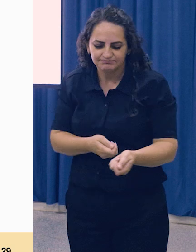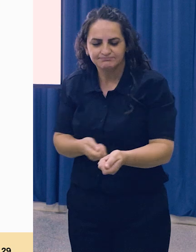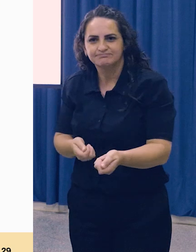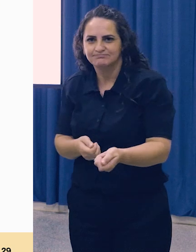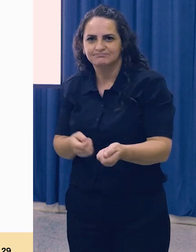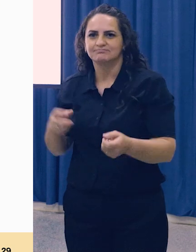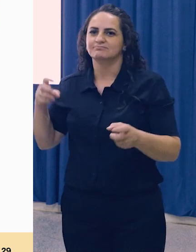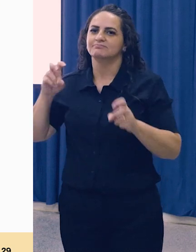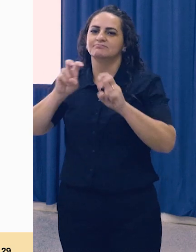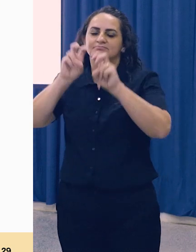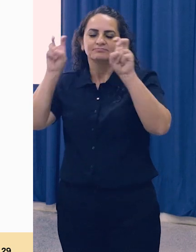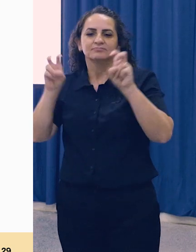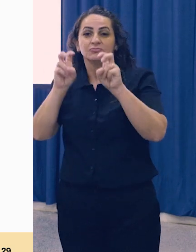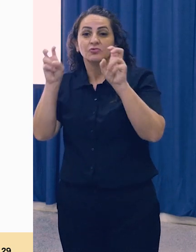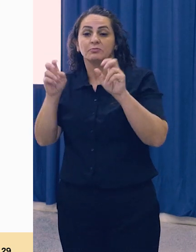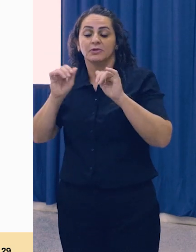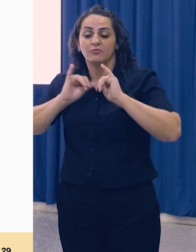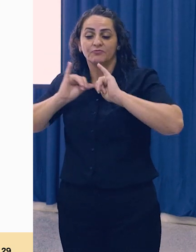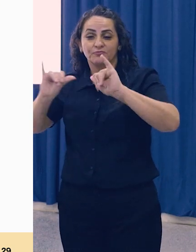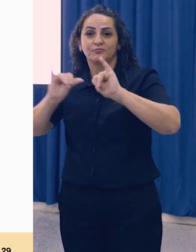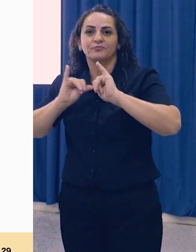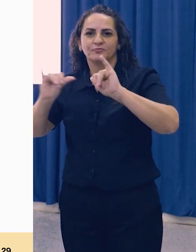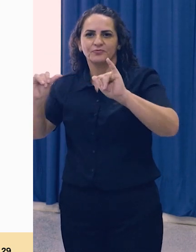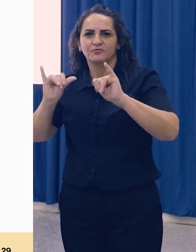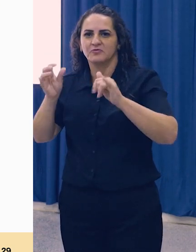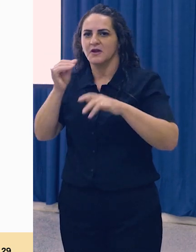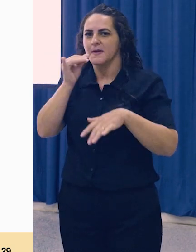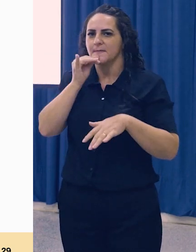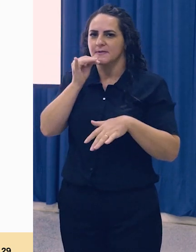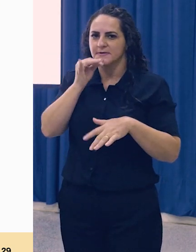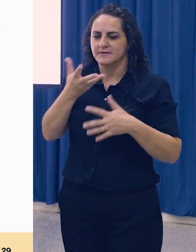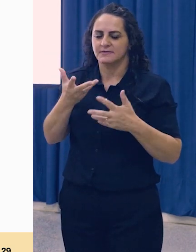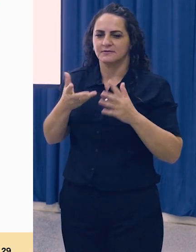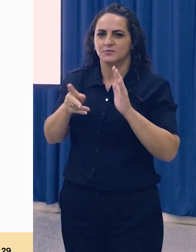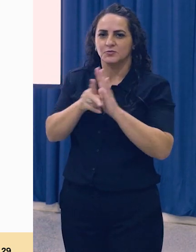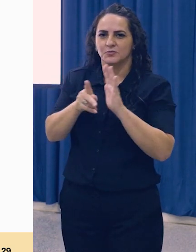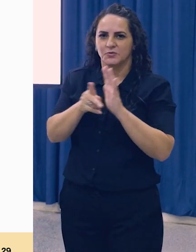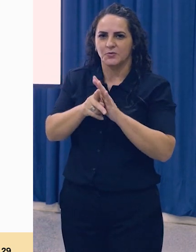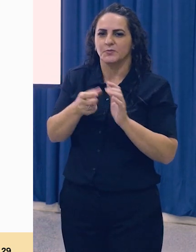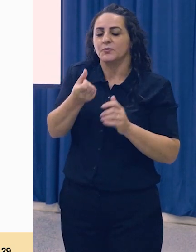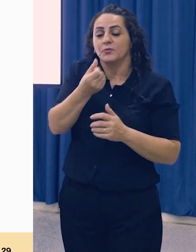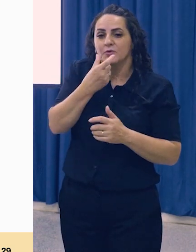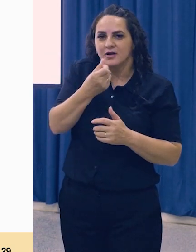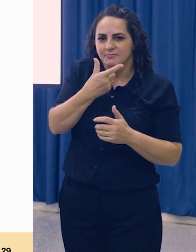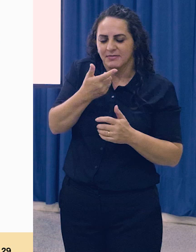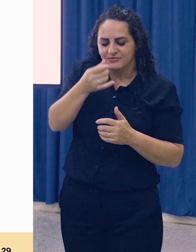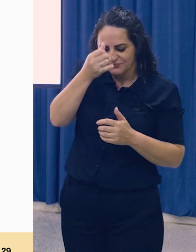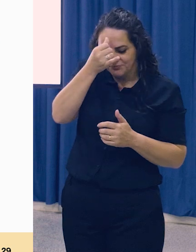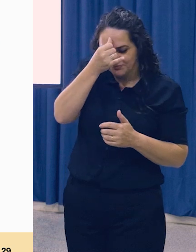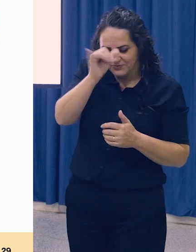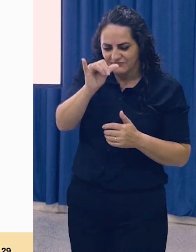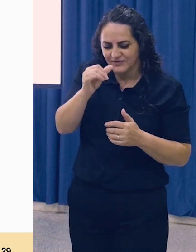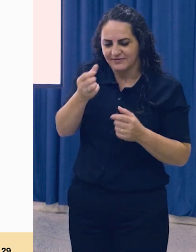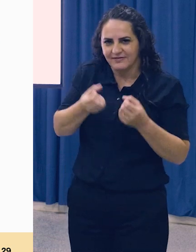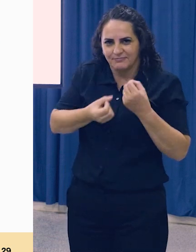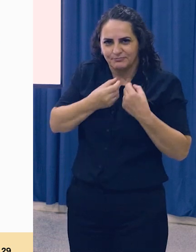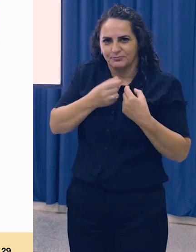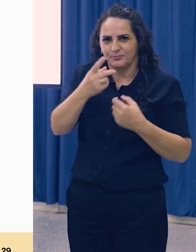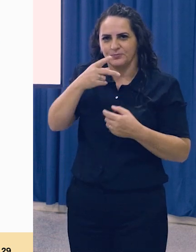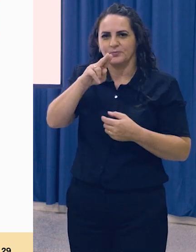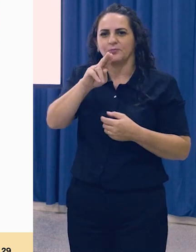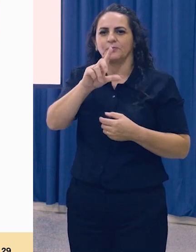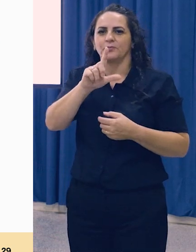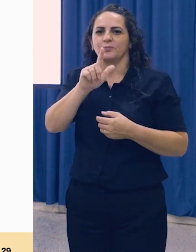vou fazer essa propaganda do meu remédio contra a pulga nesse shopping onde andam as pessoas. E não só isso, mas de uma